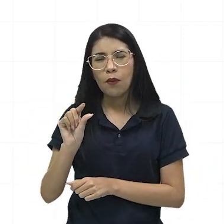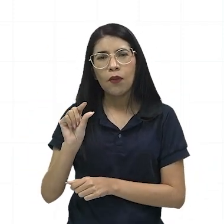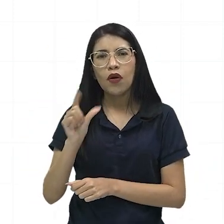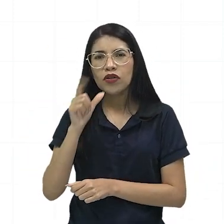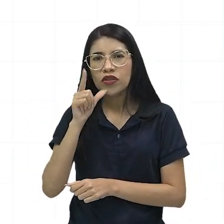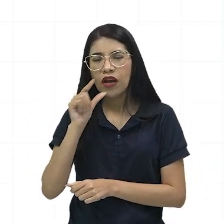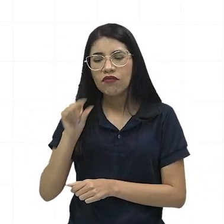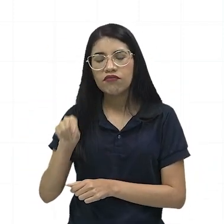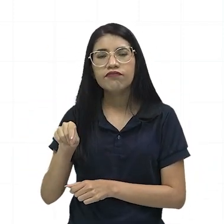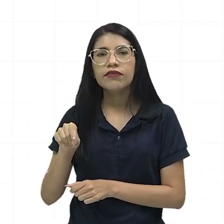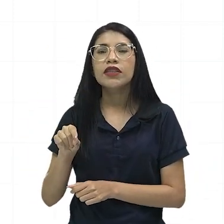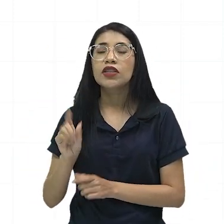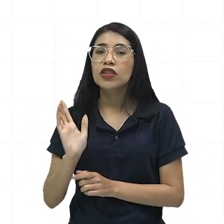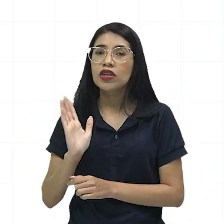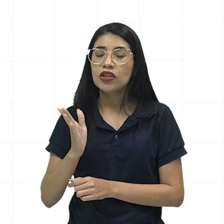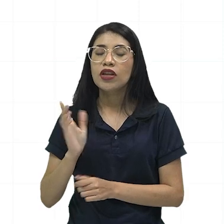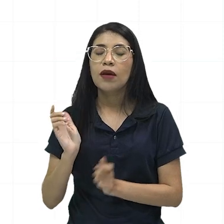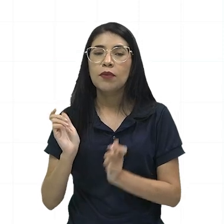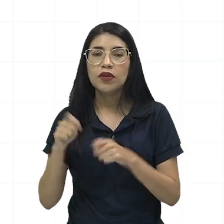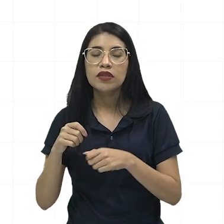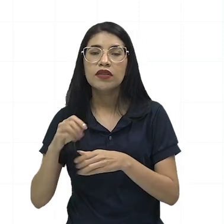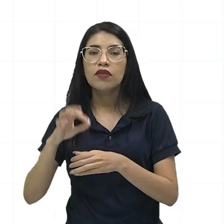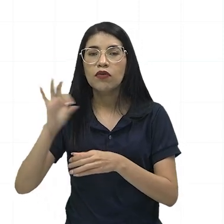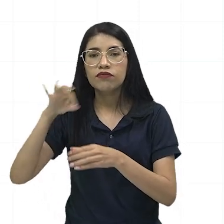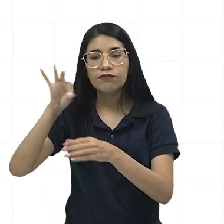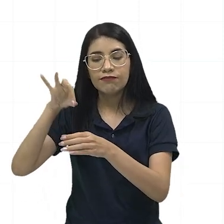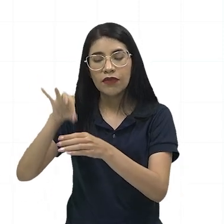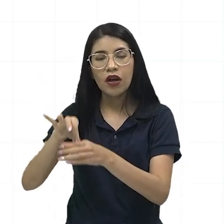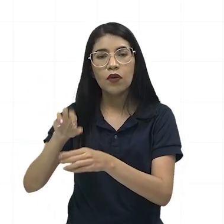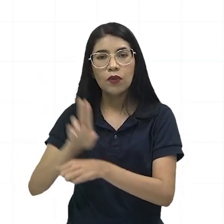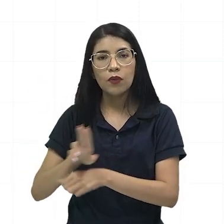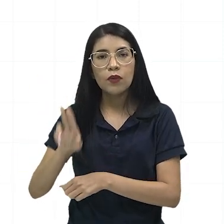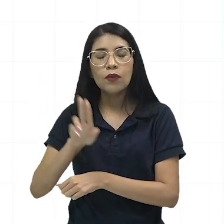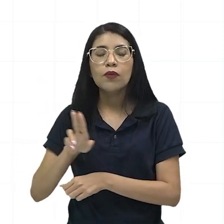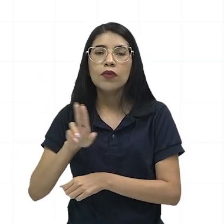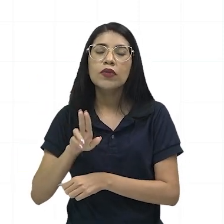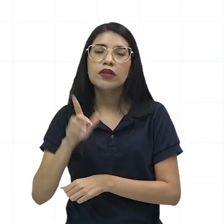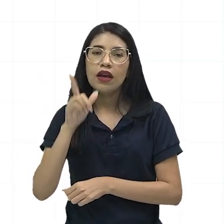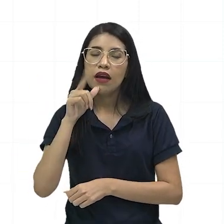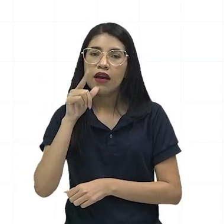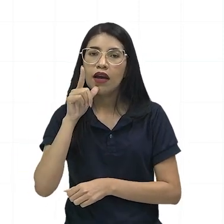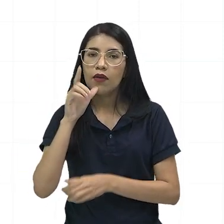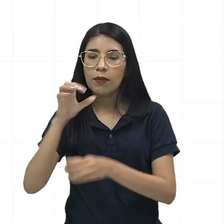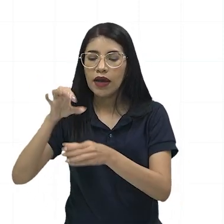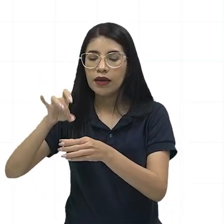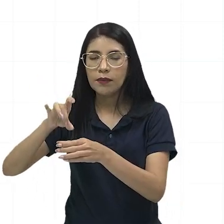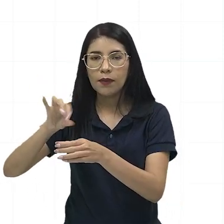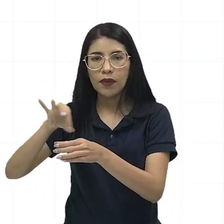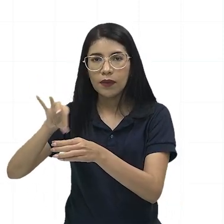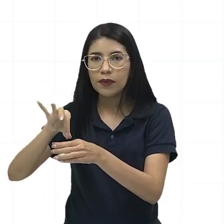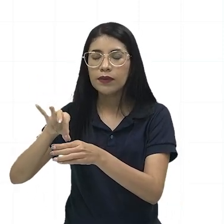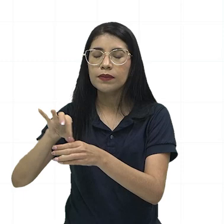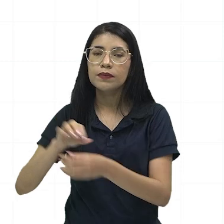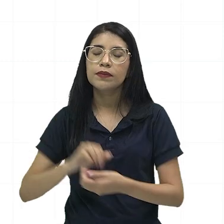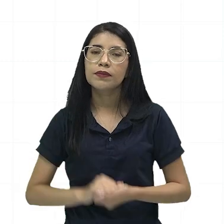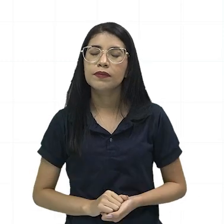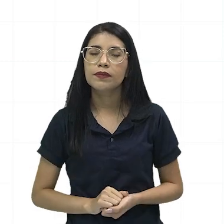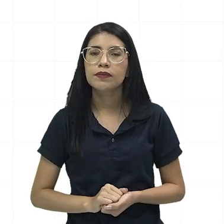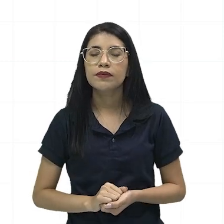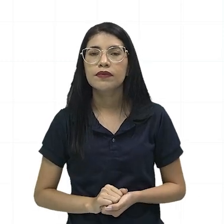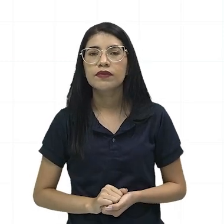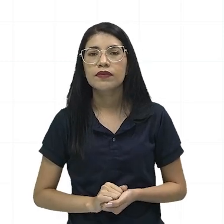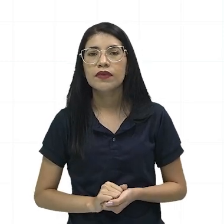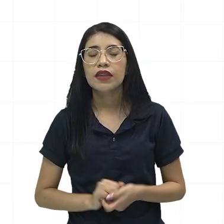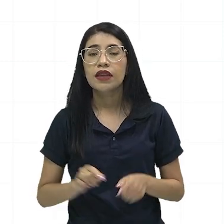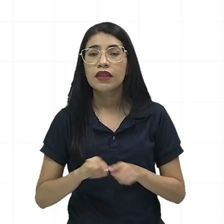acumular, já é o suficiente para esse mosquito utilizar ali essa água e colocar os seus ovos.